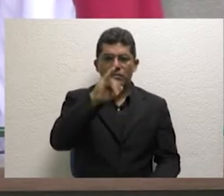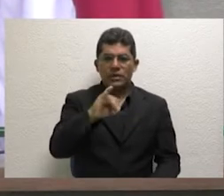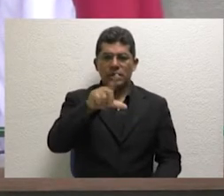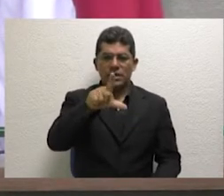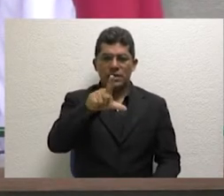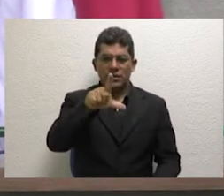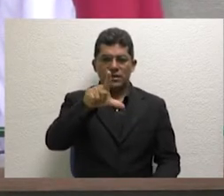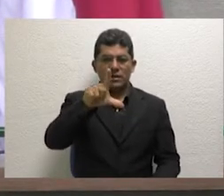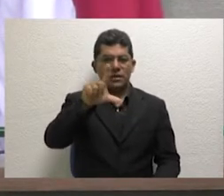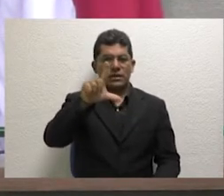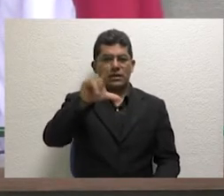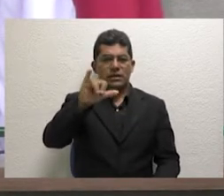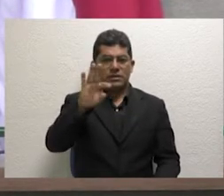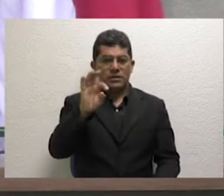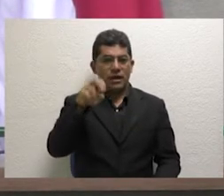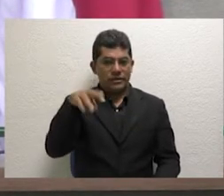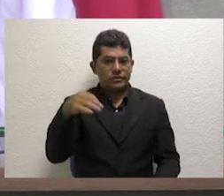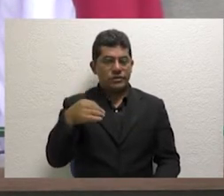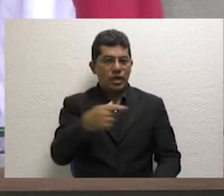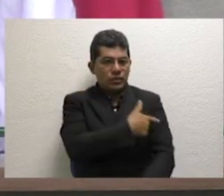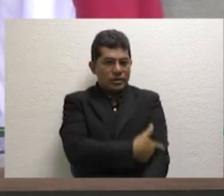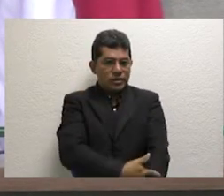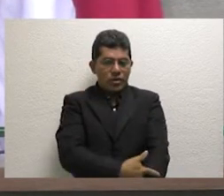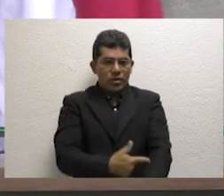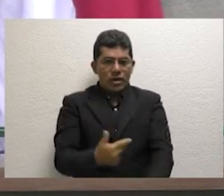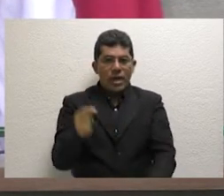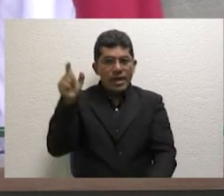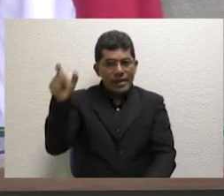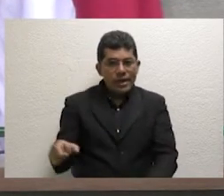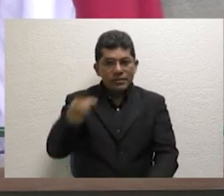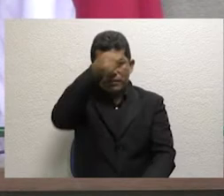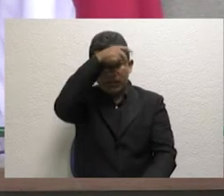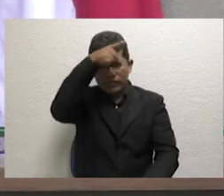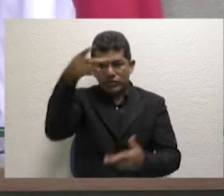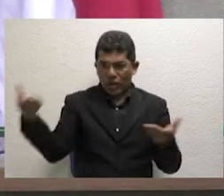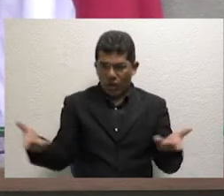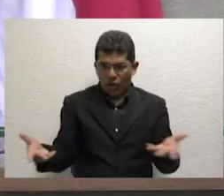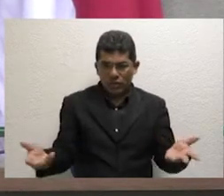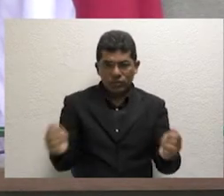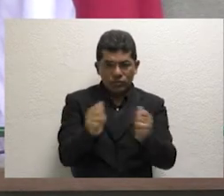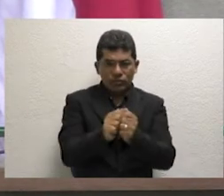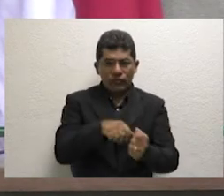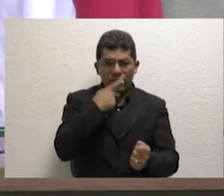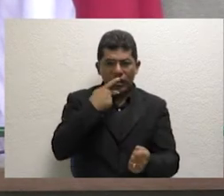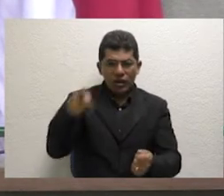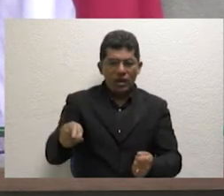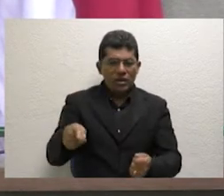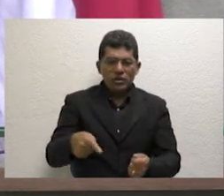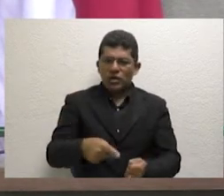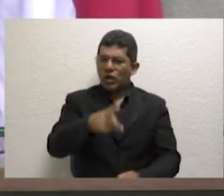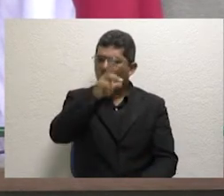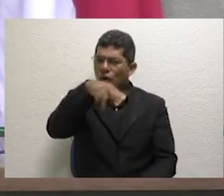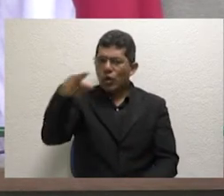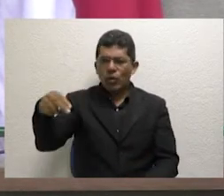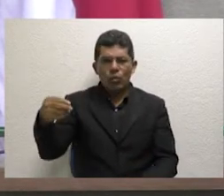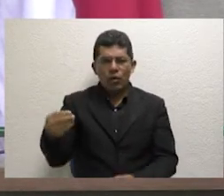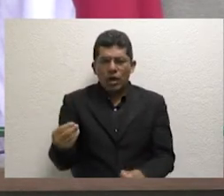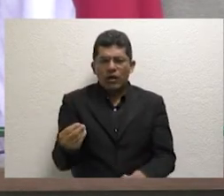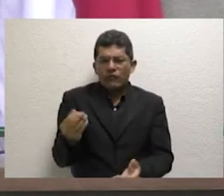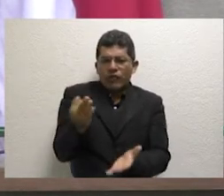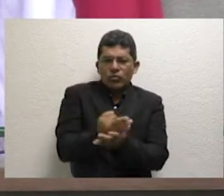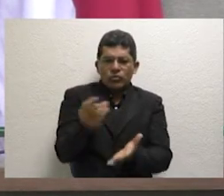valorizar os nossos professores e este prefeito que ora está aqui conosco não deixou de valorizar os nossos